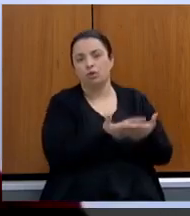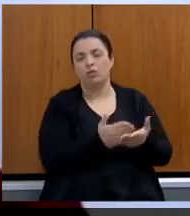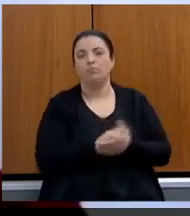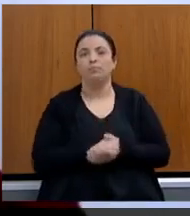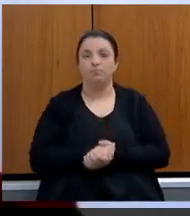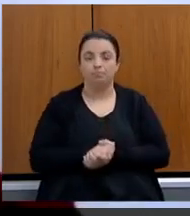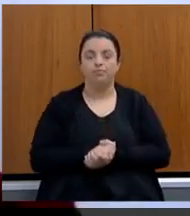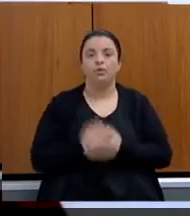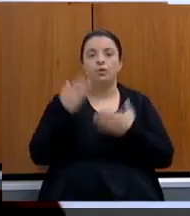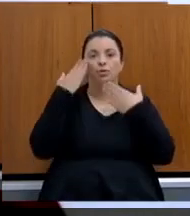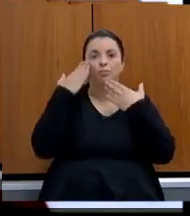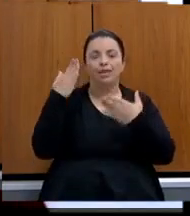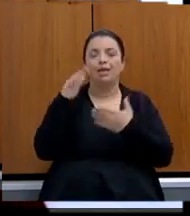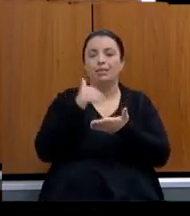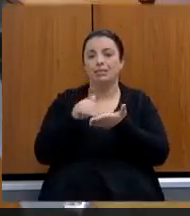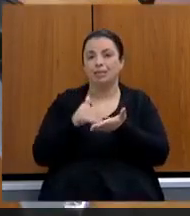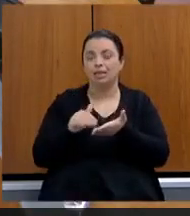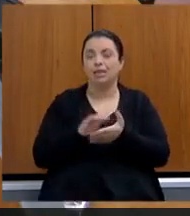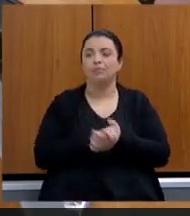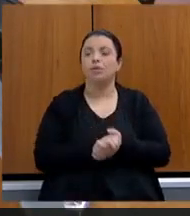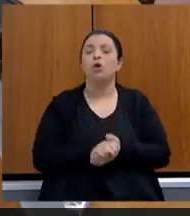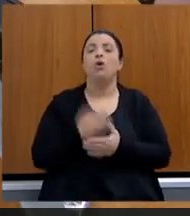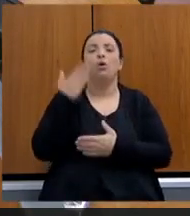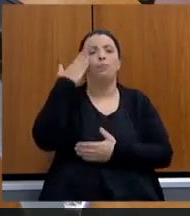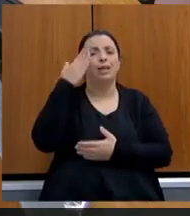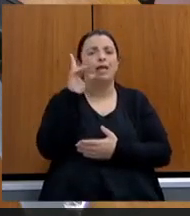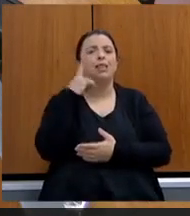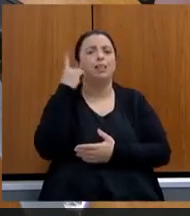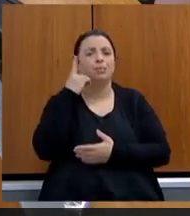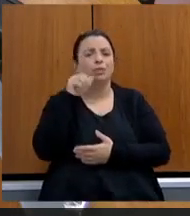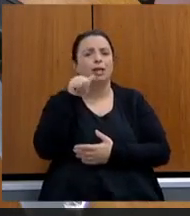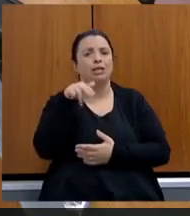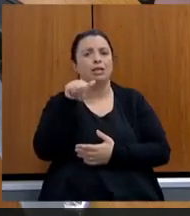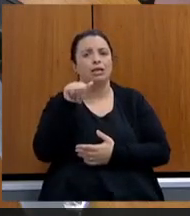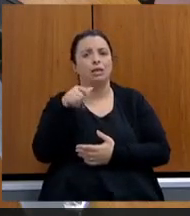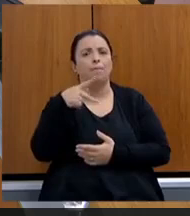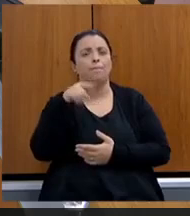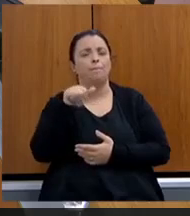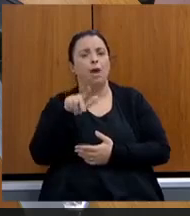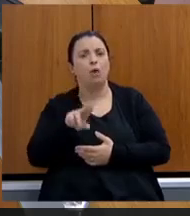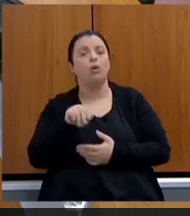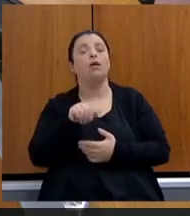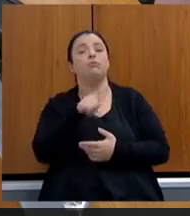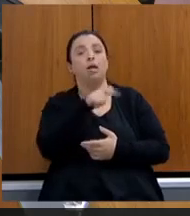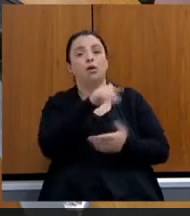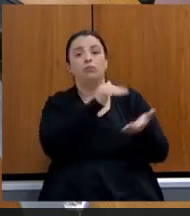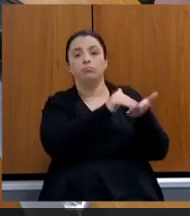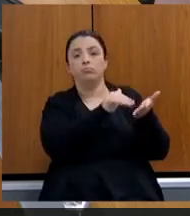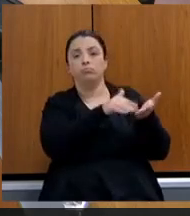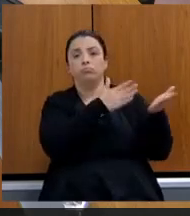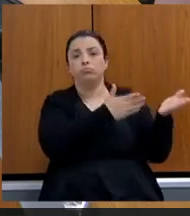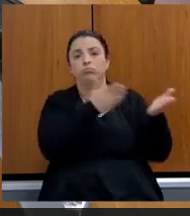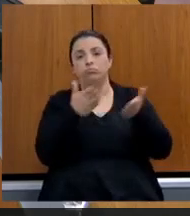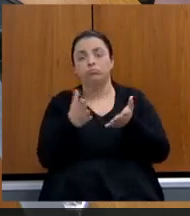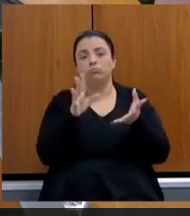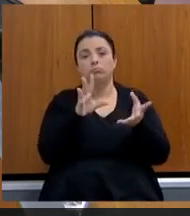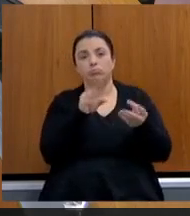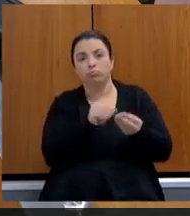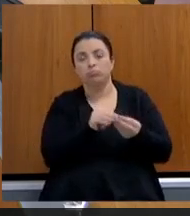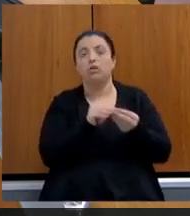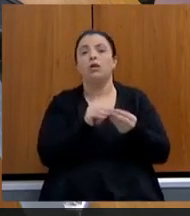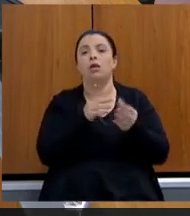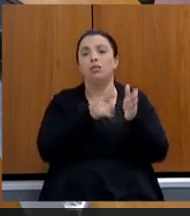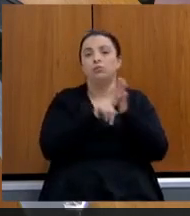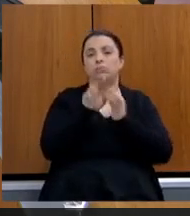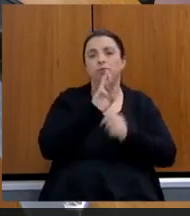obrigado a deputada Ana Paula passo para as considerações da secretária de estado e na sequência para